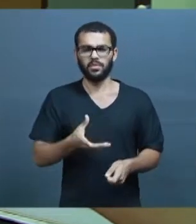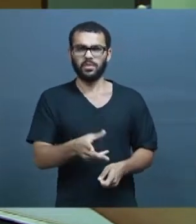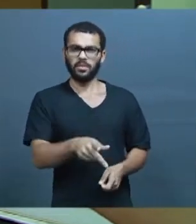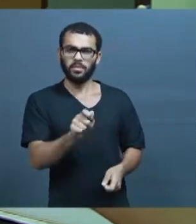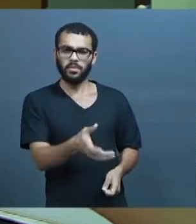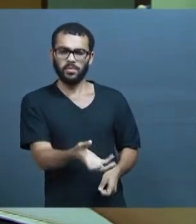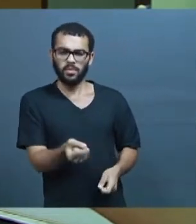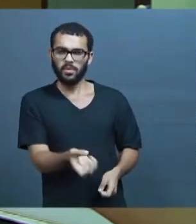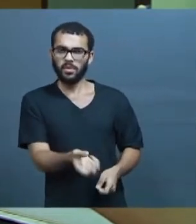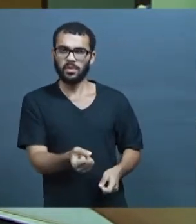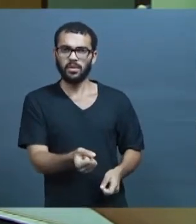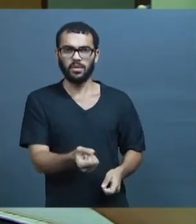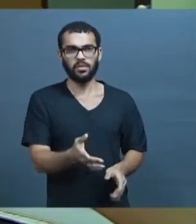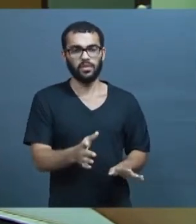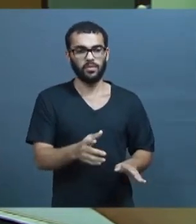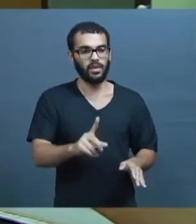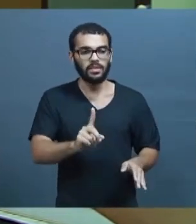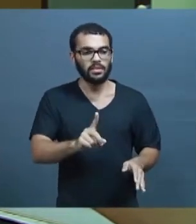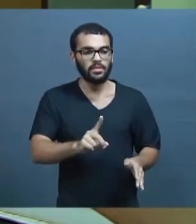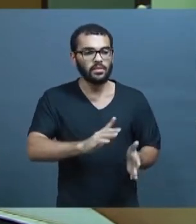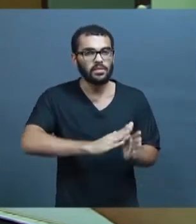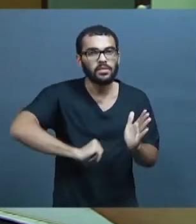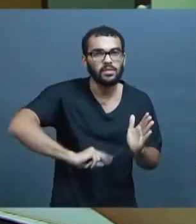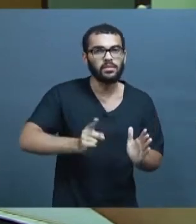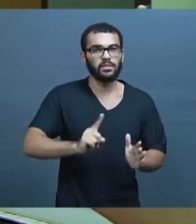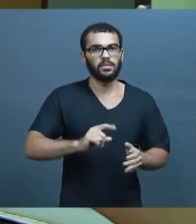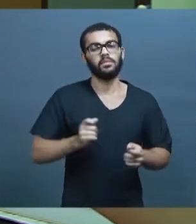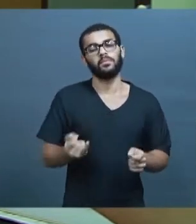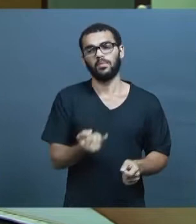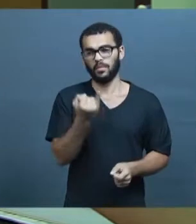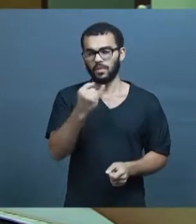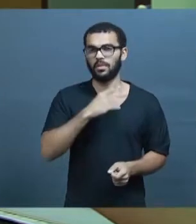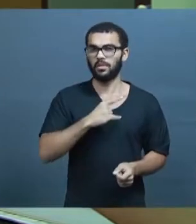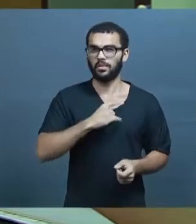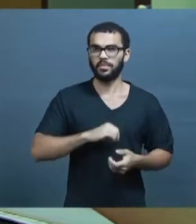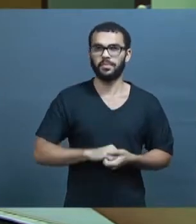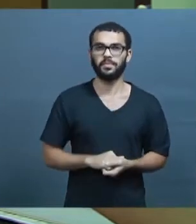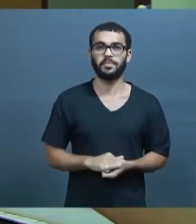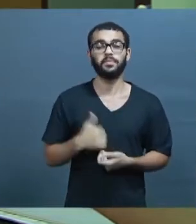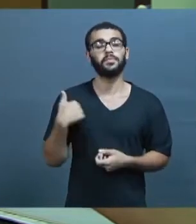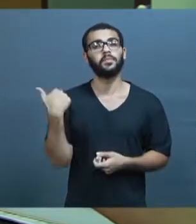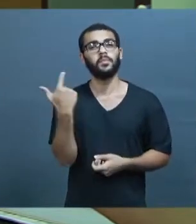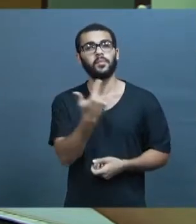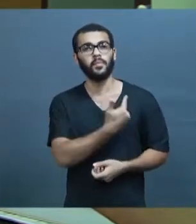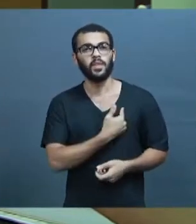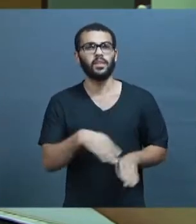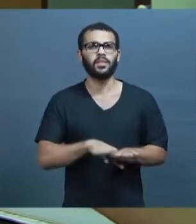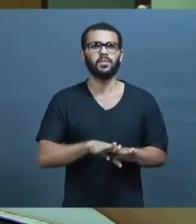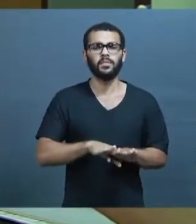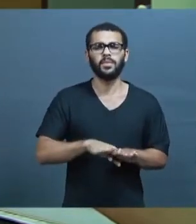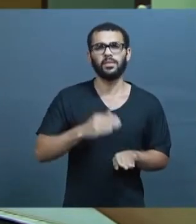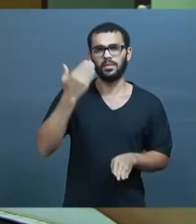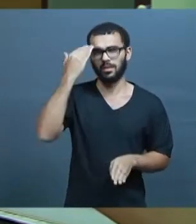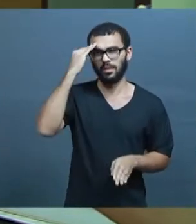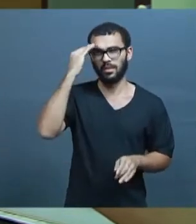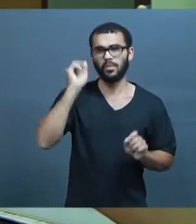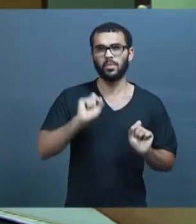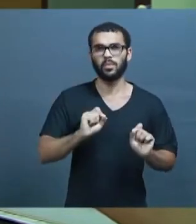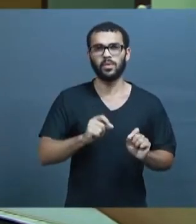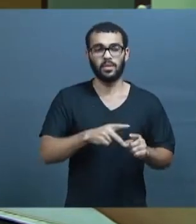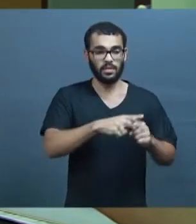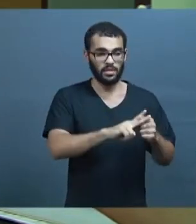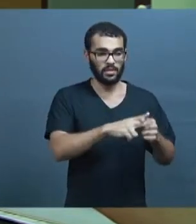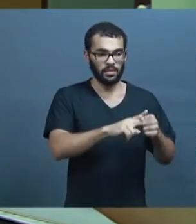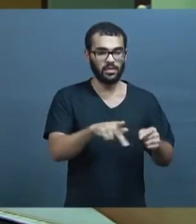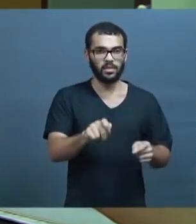o seu provento. Então é importantíssimo que isso aconteça. Entendemos também que a Previdência é o começo da mudança no